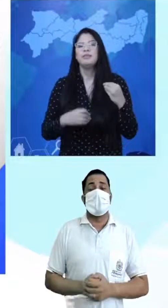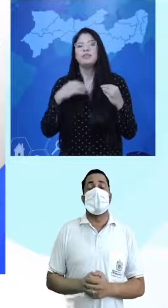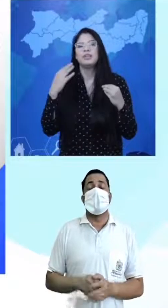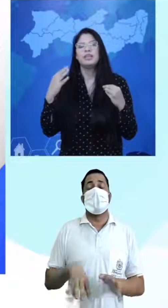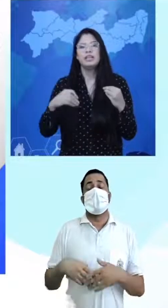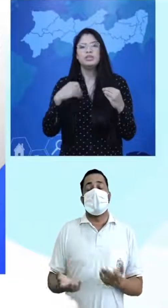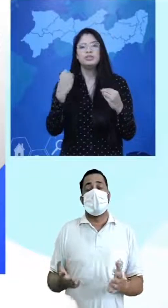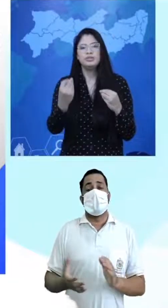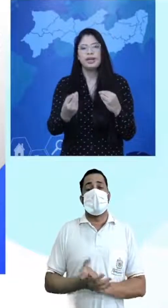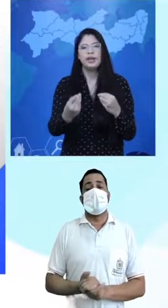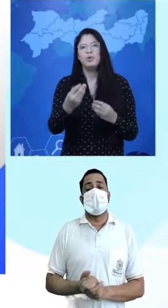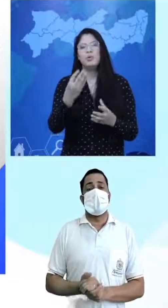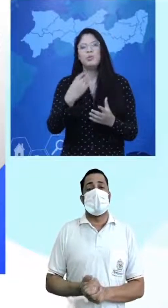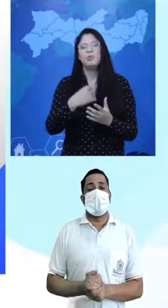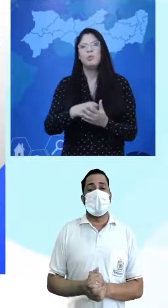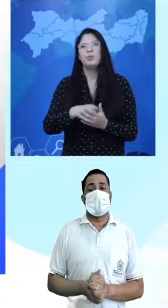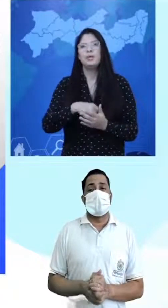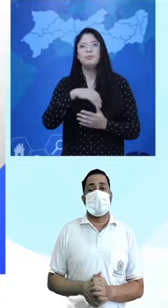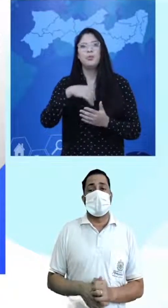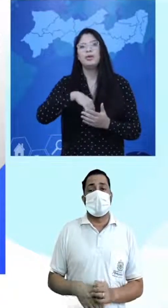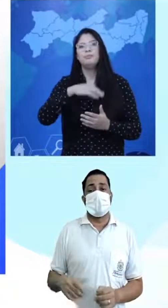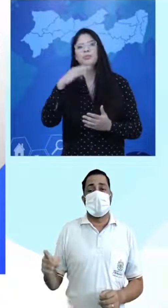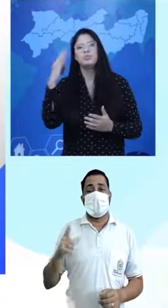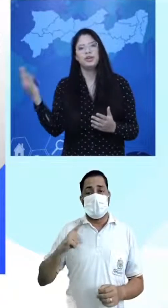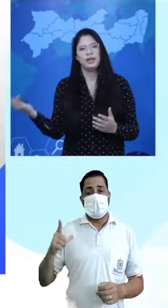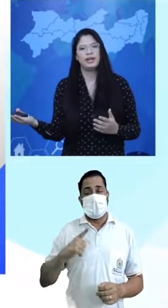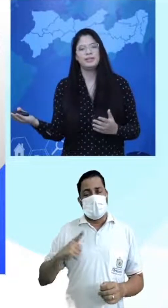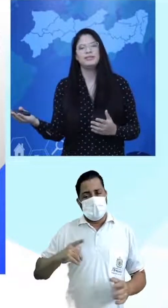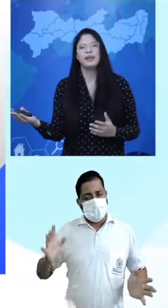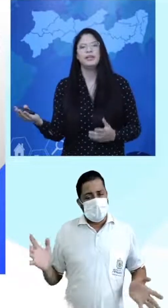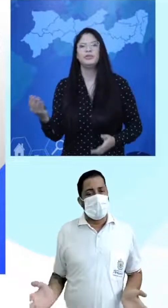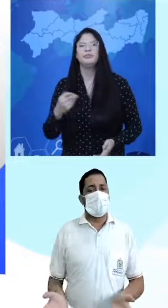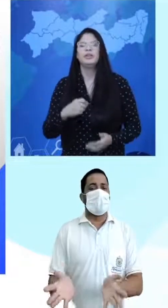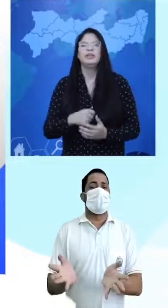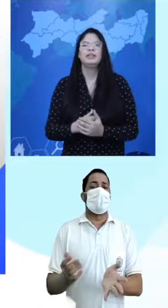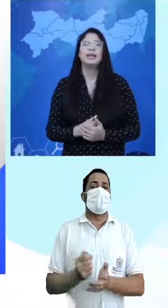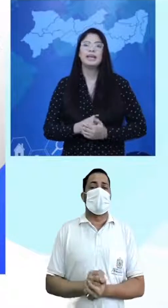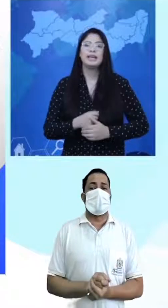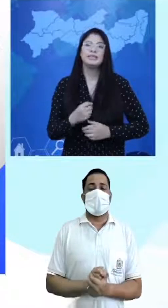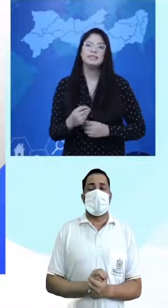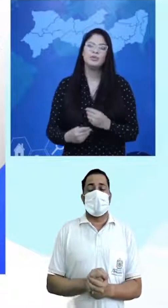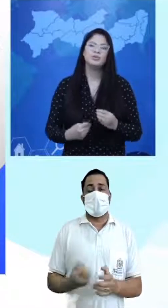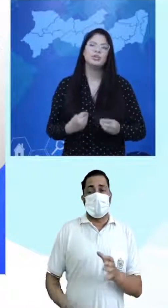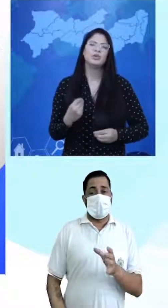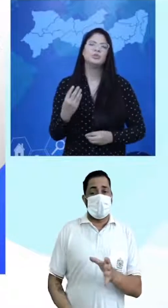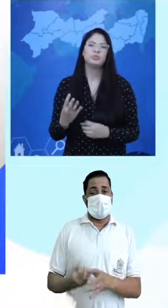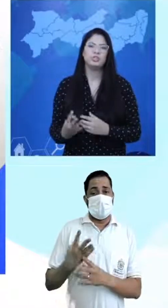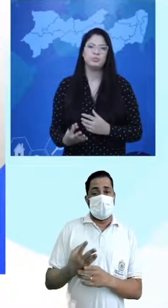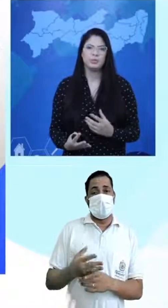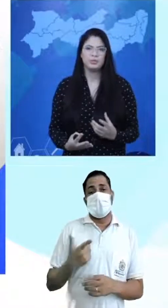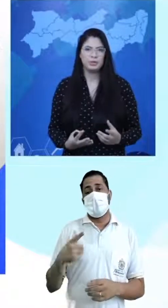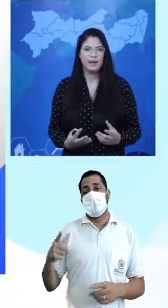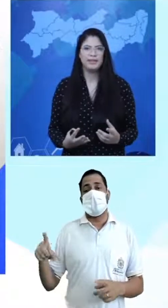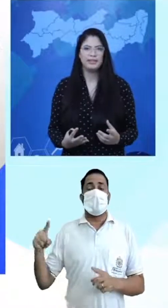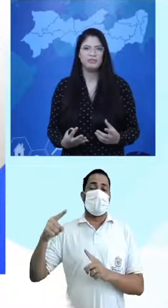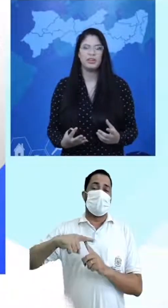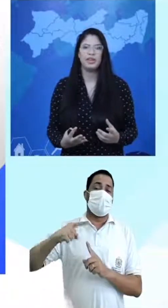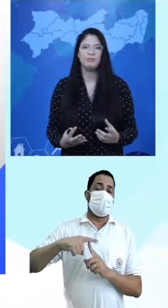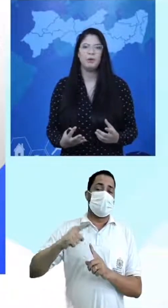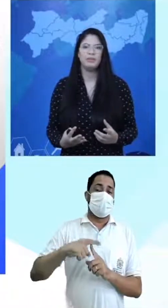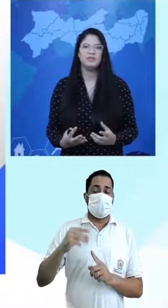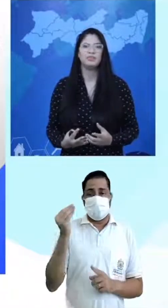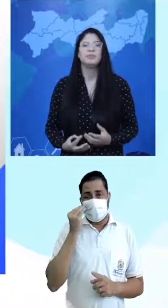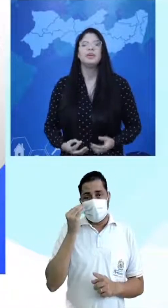e isso deu uma impulsionada, certo? Na criação de outros tipos de perspectiva